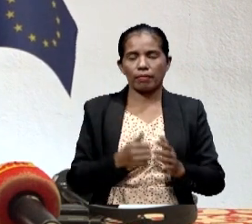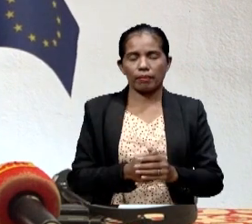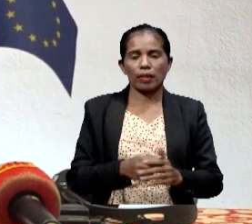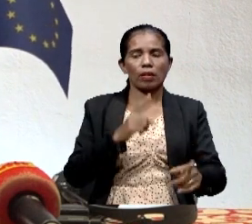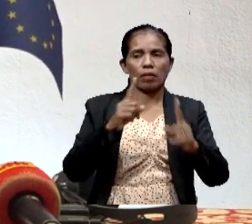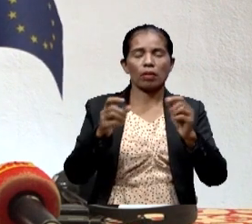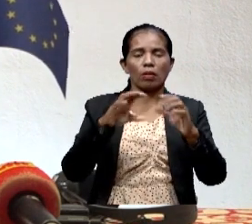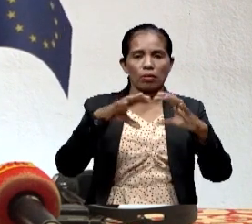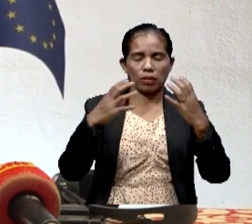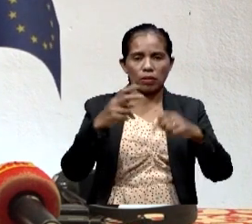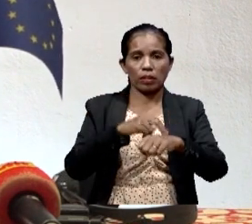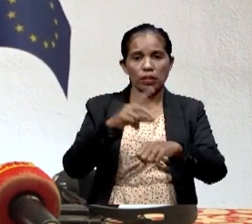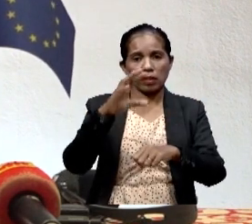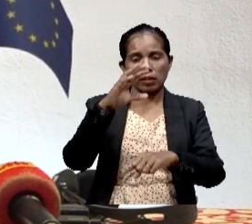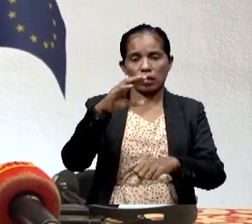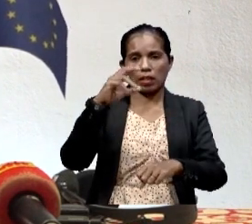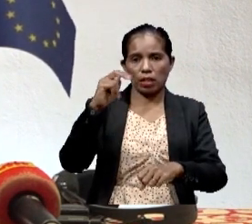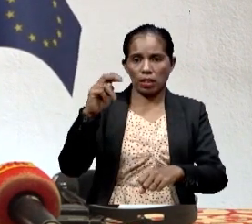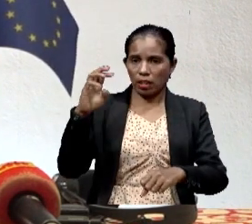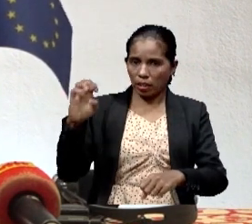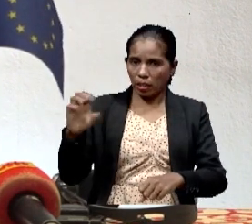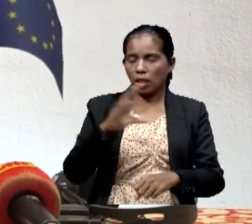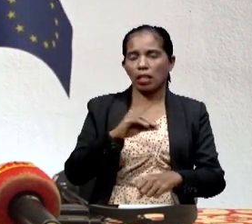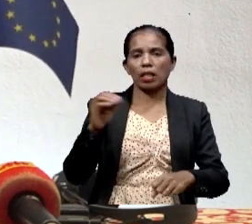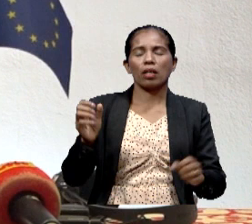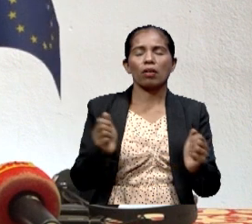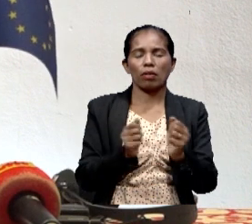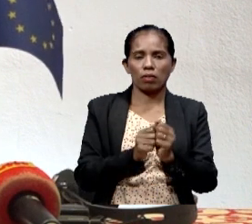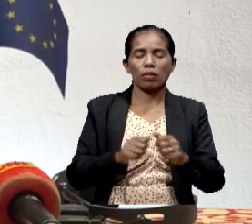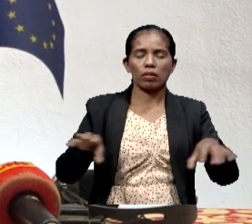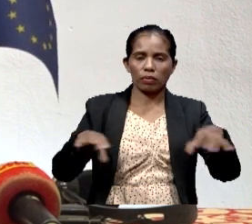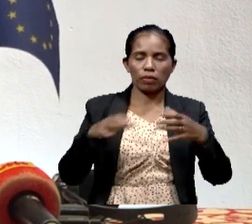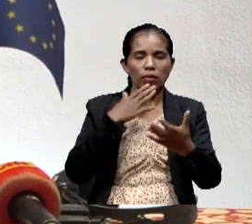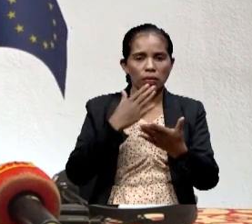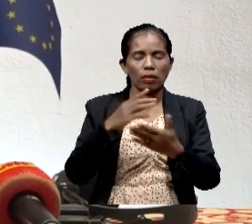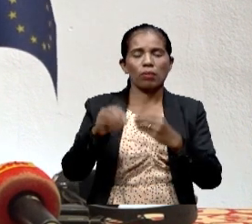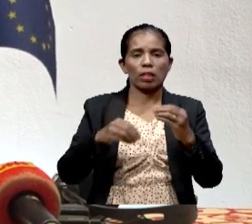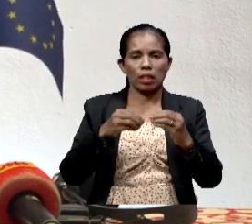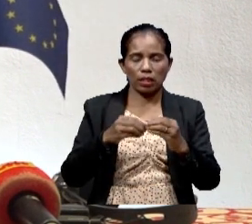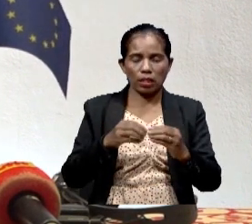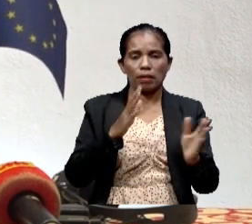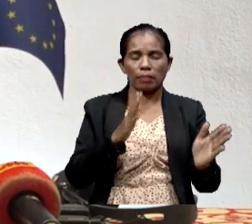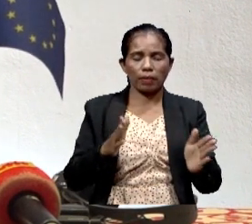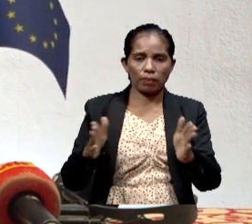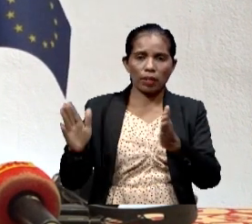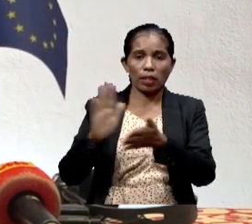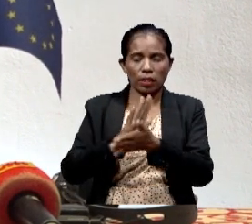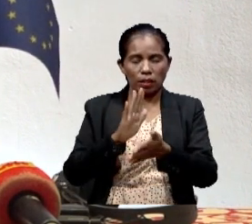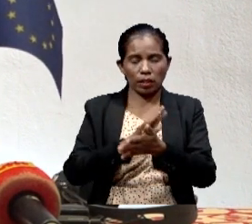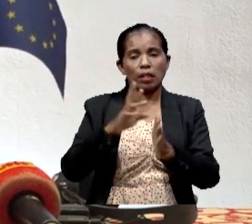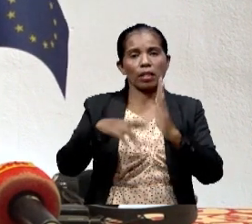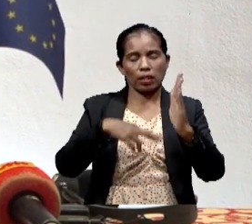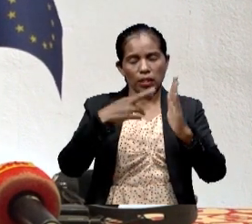Comissão Nacional de Eleições, CNE, ho maneira sistemático ba inhira prepara enquadramento